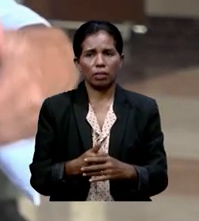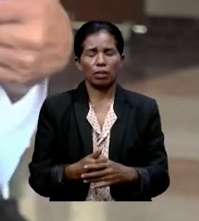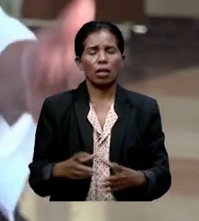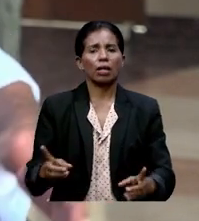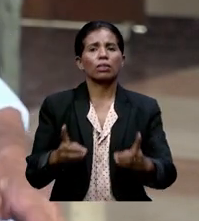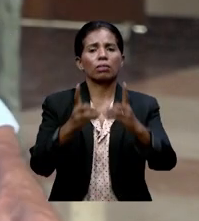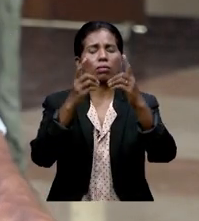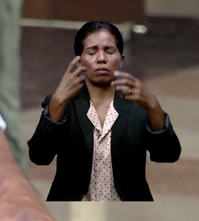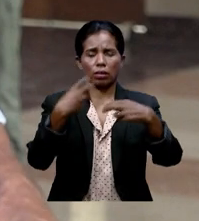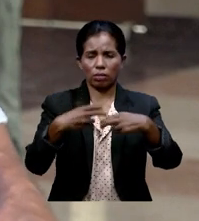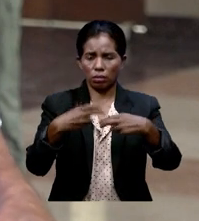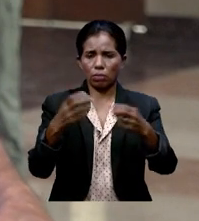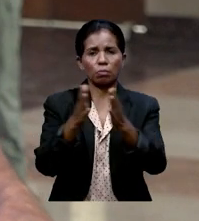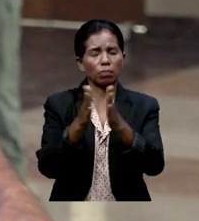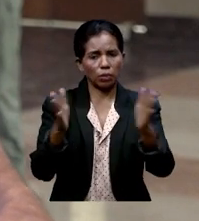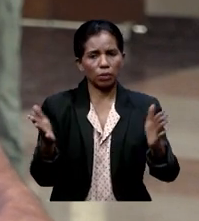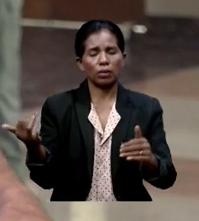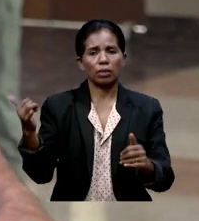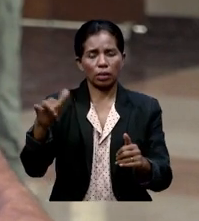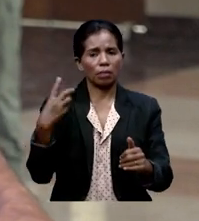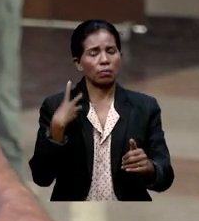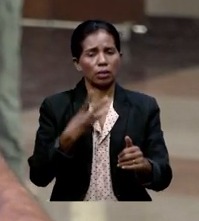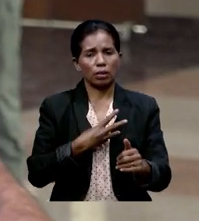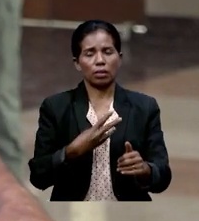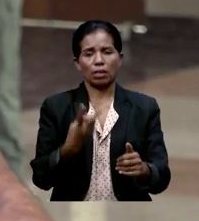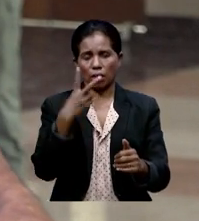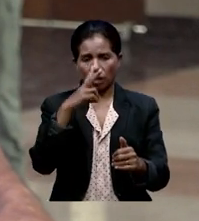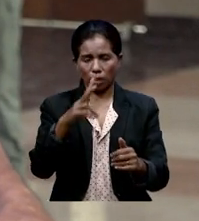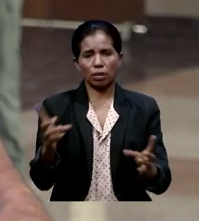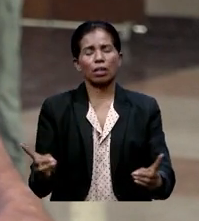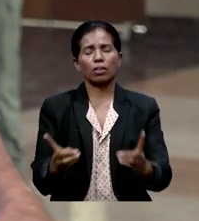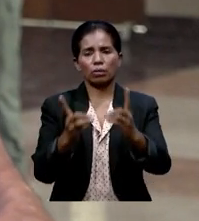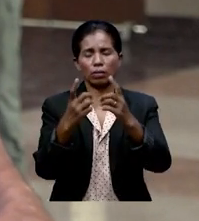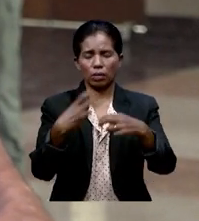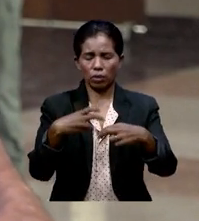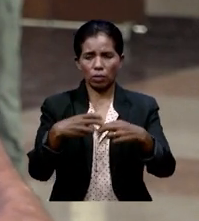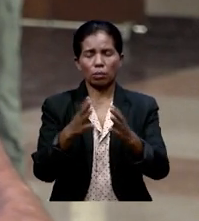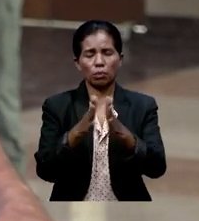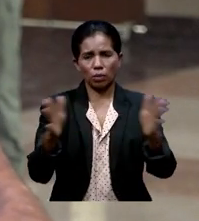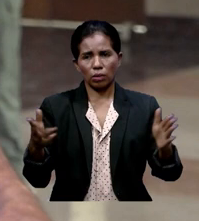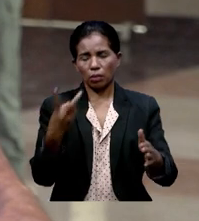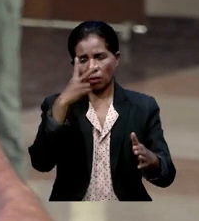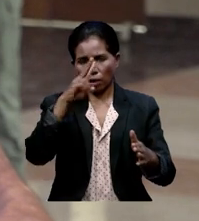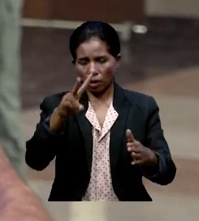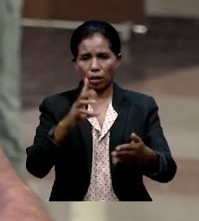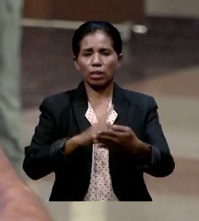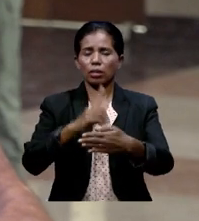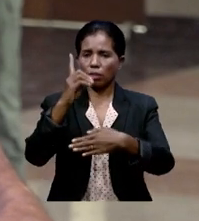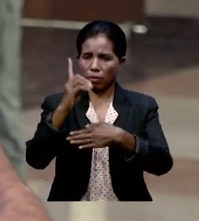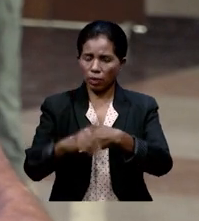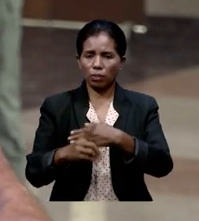desafios babotes no bem, moço de Dau, desafio bote de uma cá, na Toreba, desenvolvimento de